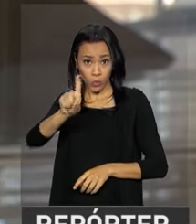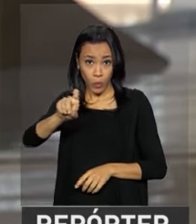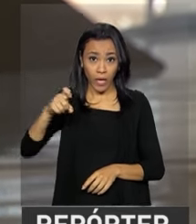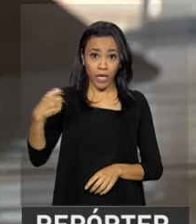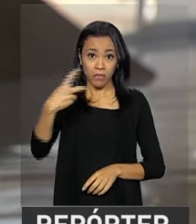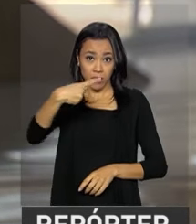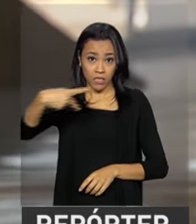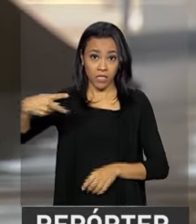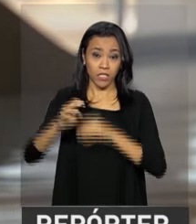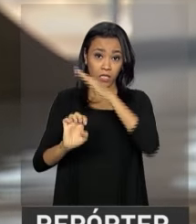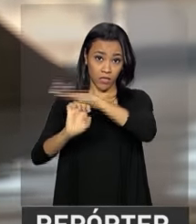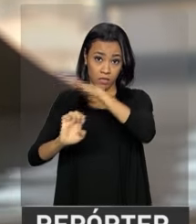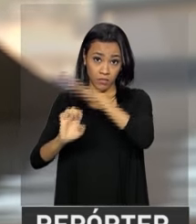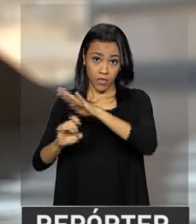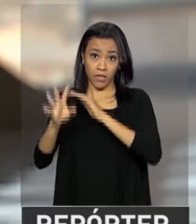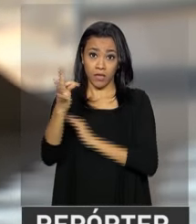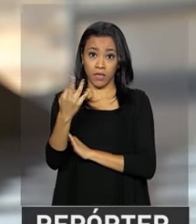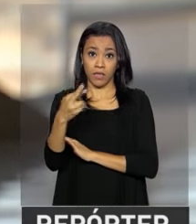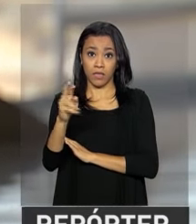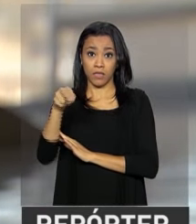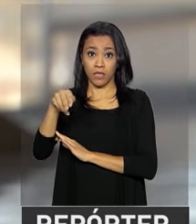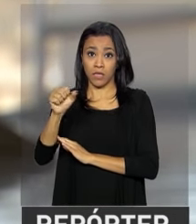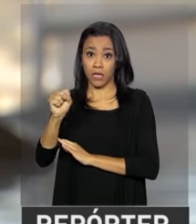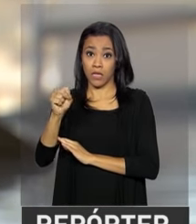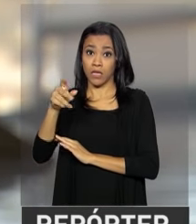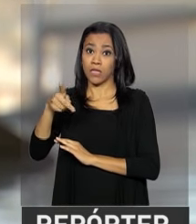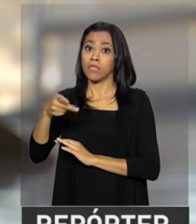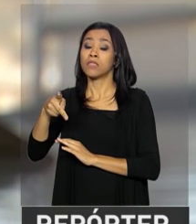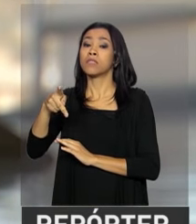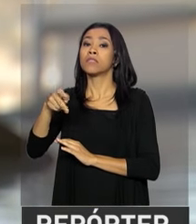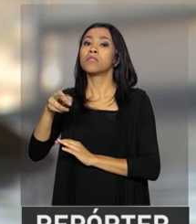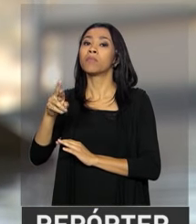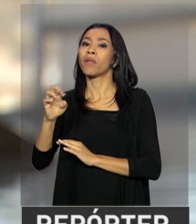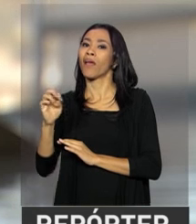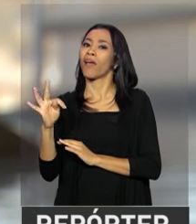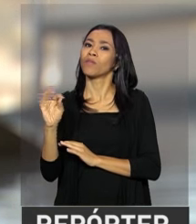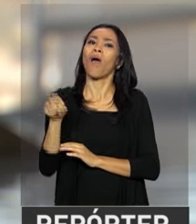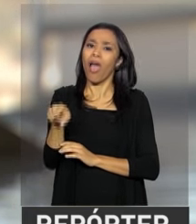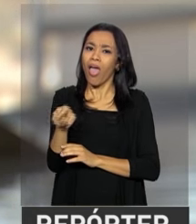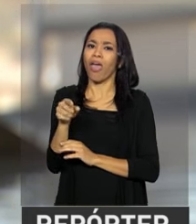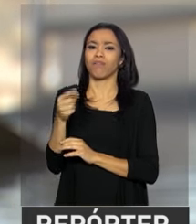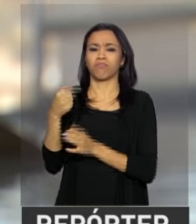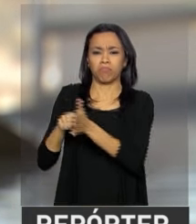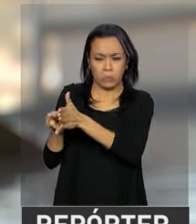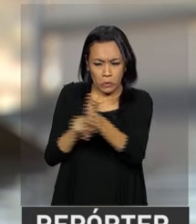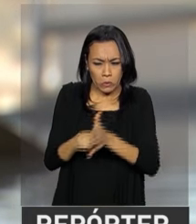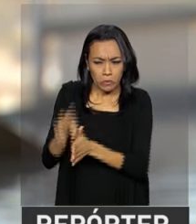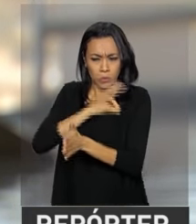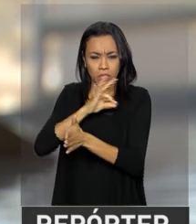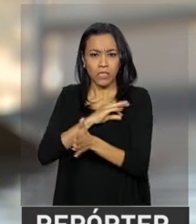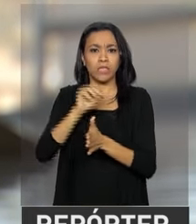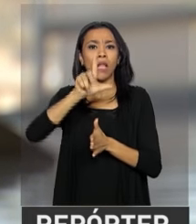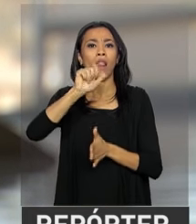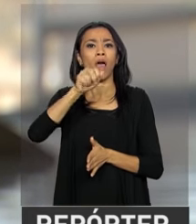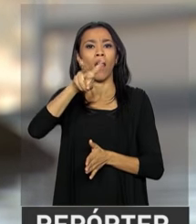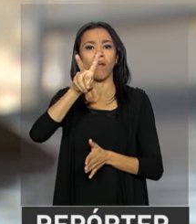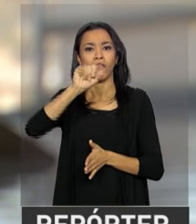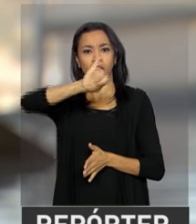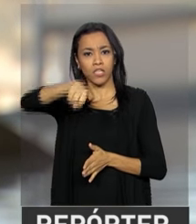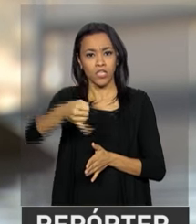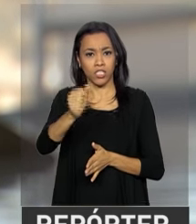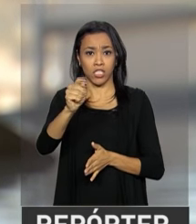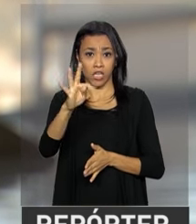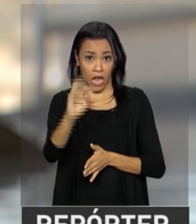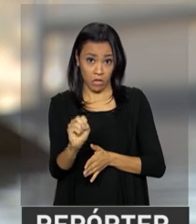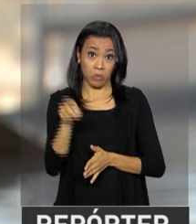da Transpetro, Sérgio Machado, investigado na Operação Lava Jato, que disse em delação premiada que o presidente em exercício